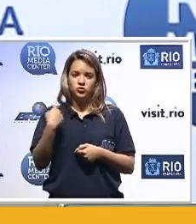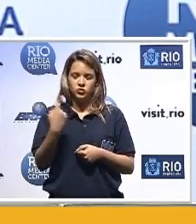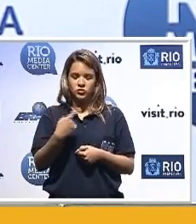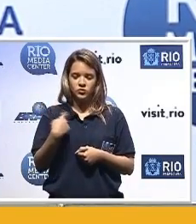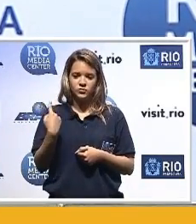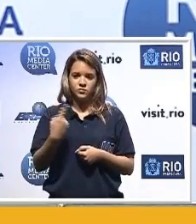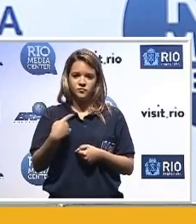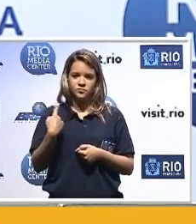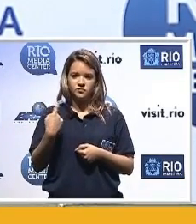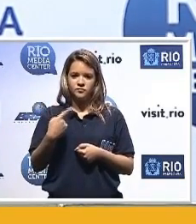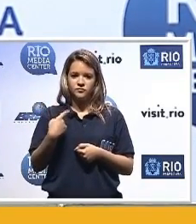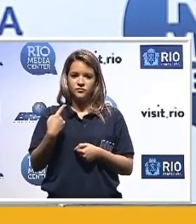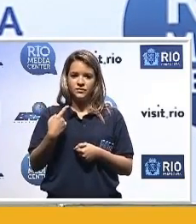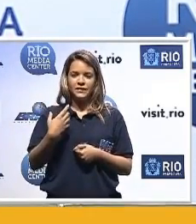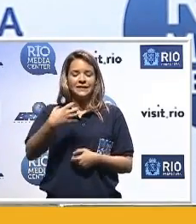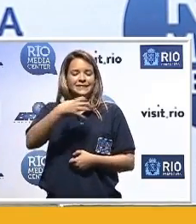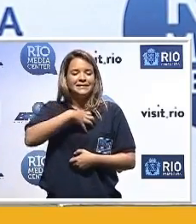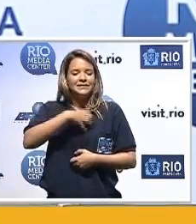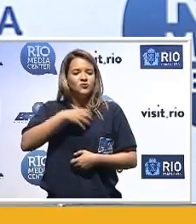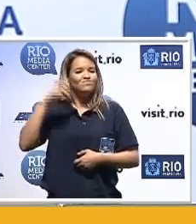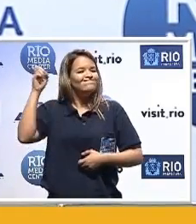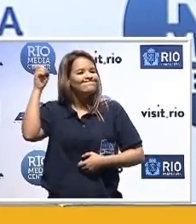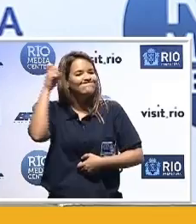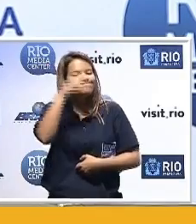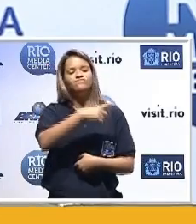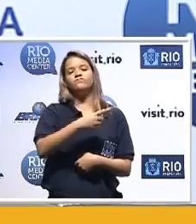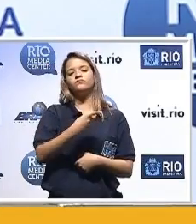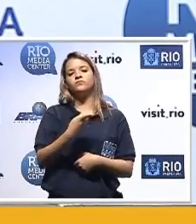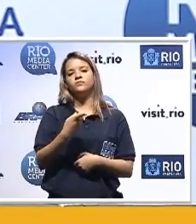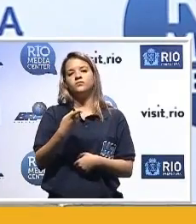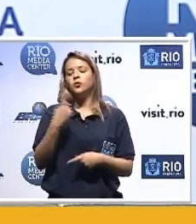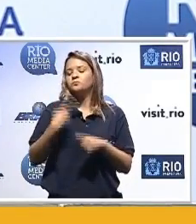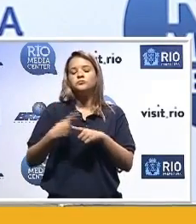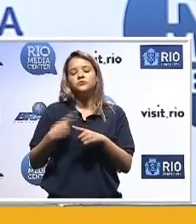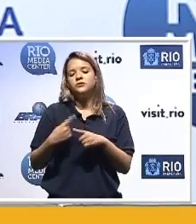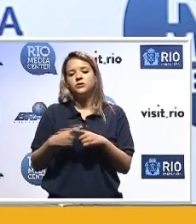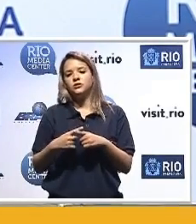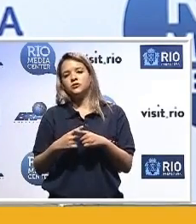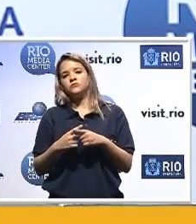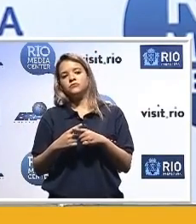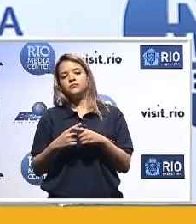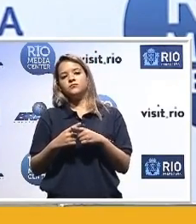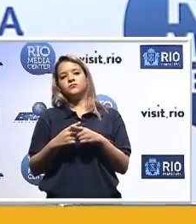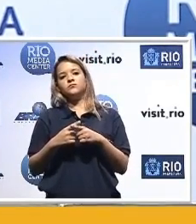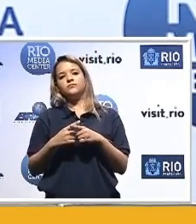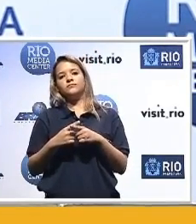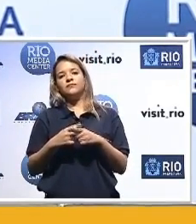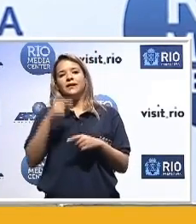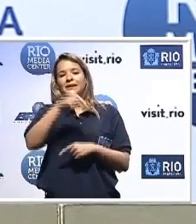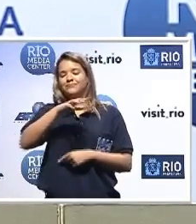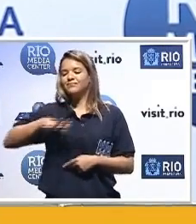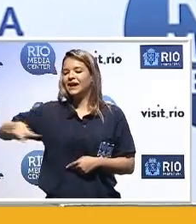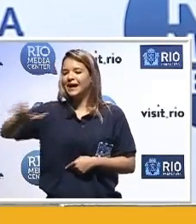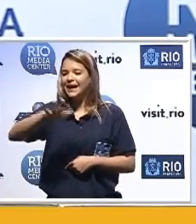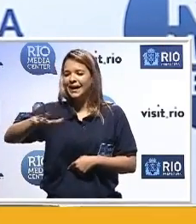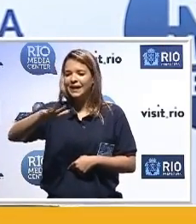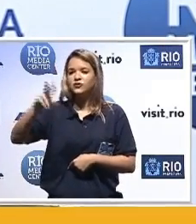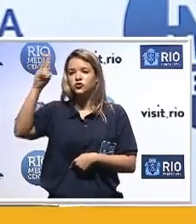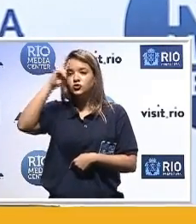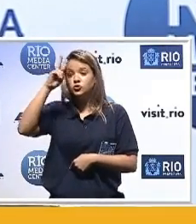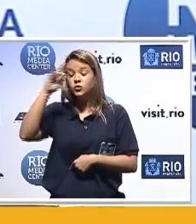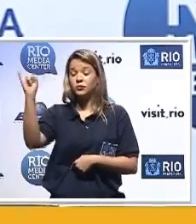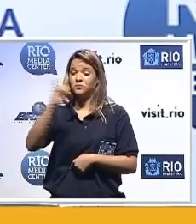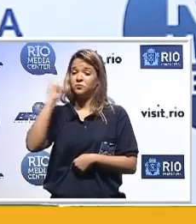a gente sente muito dificuldade, porque por ser uma área tombada, então ela tem que